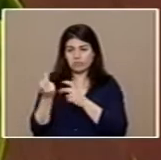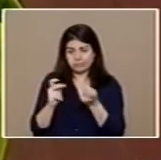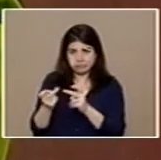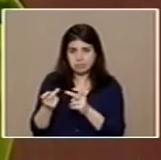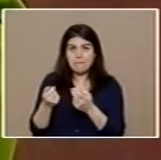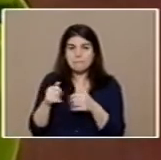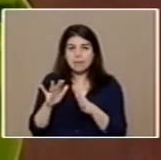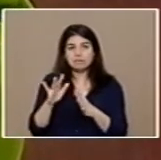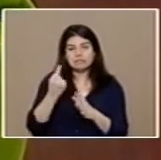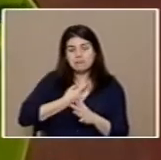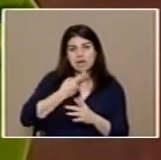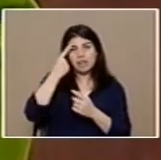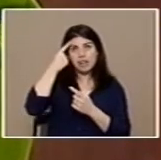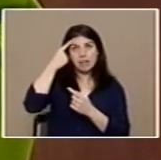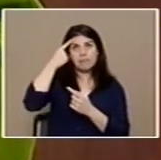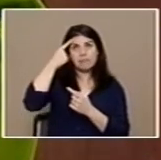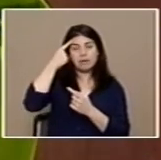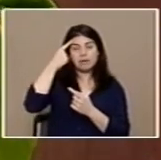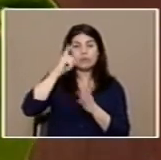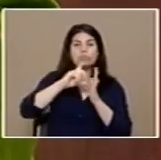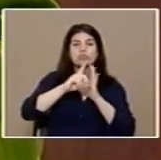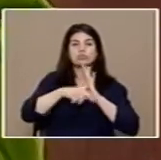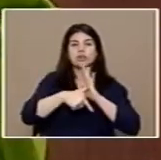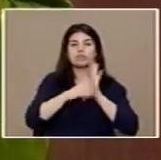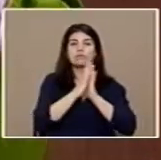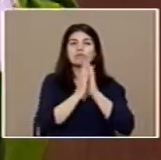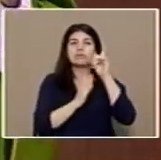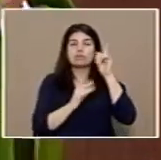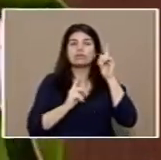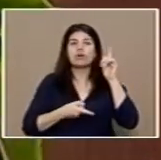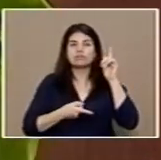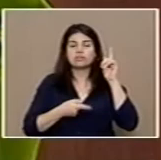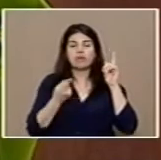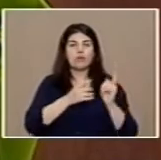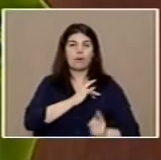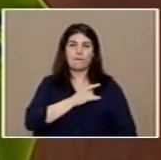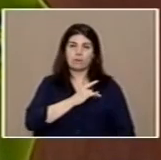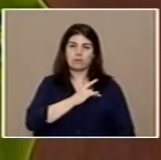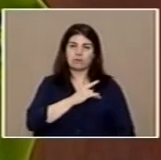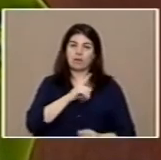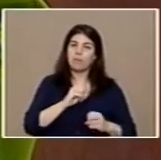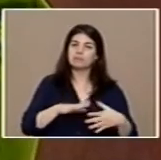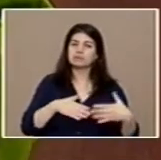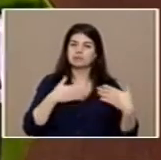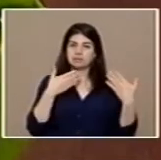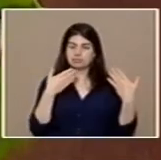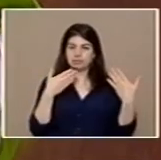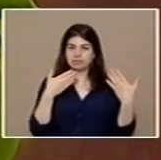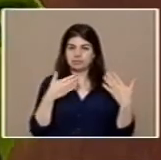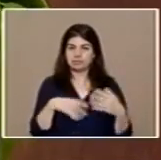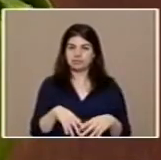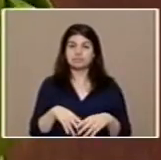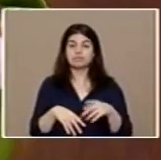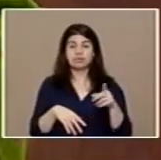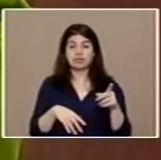Divino do amor de Deus e de facto Jesus diz o que diz Moisés e os fariseus